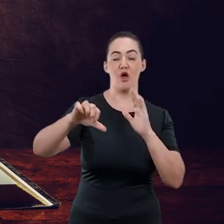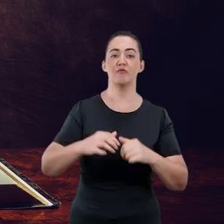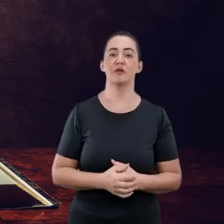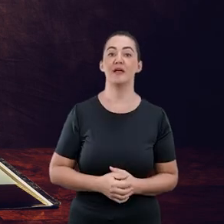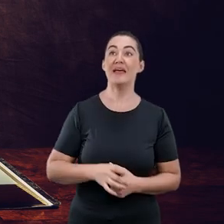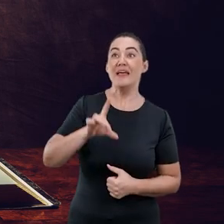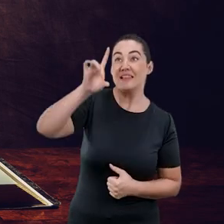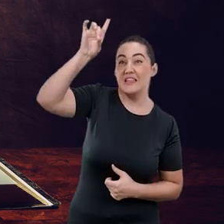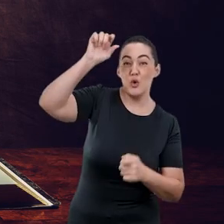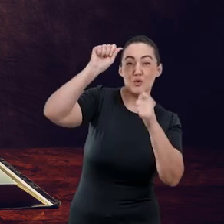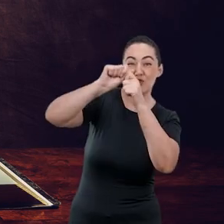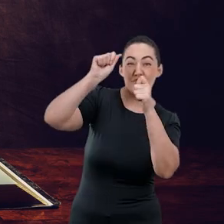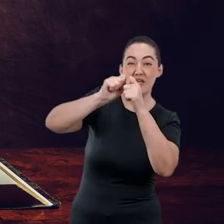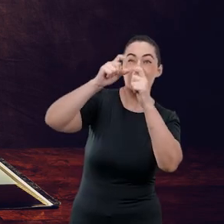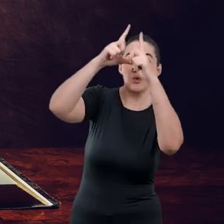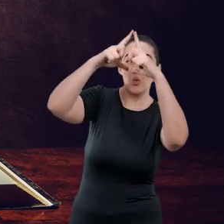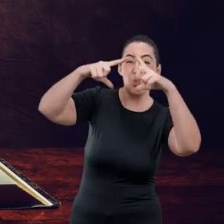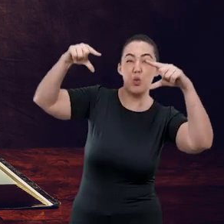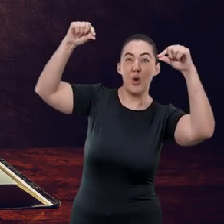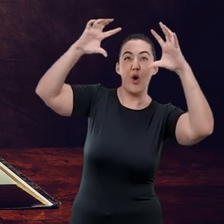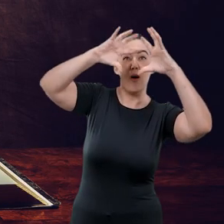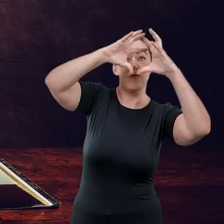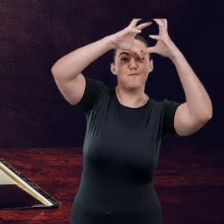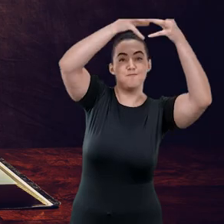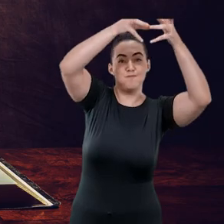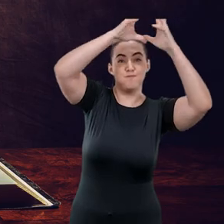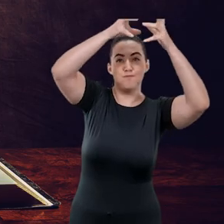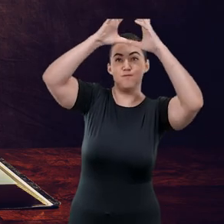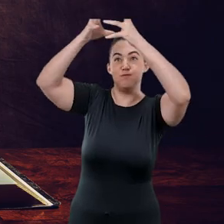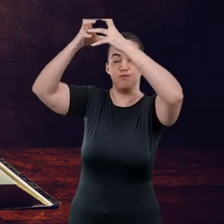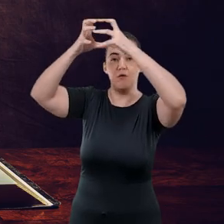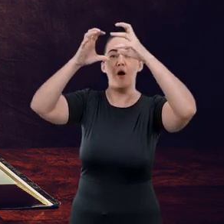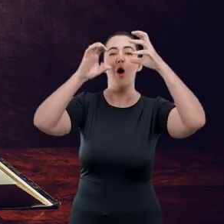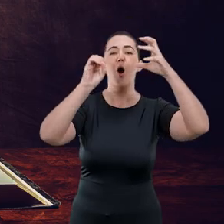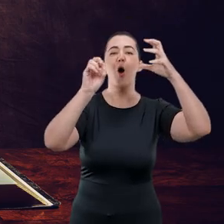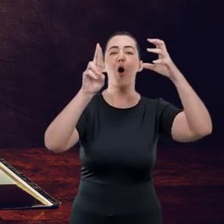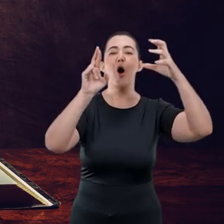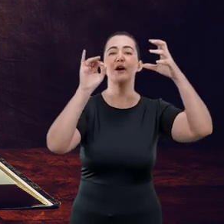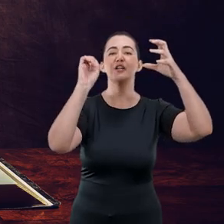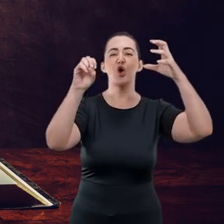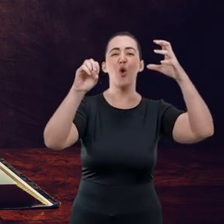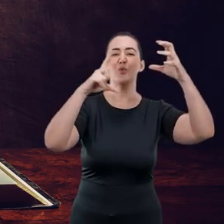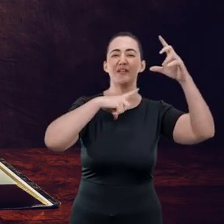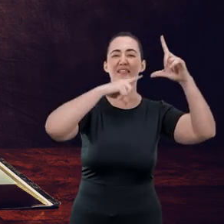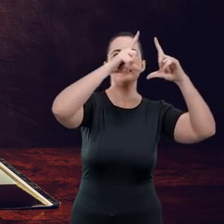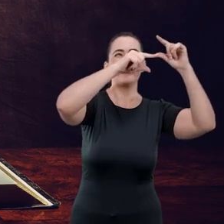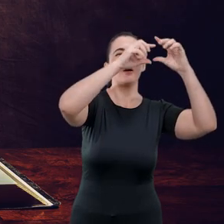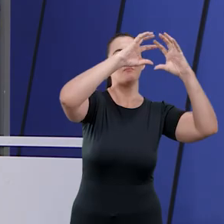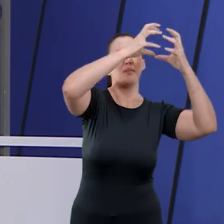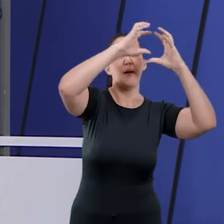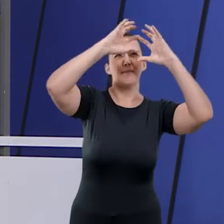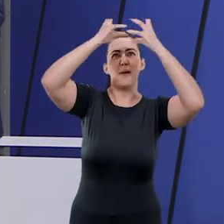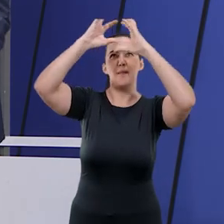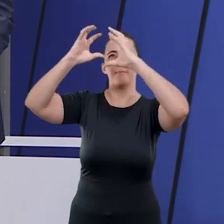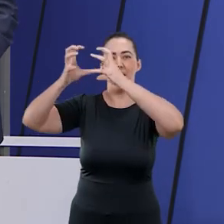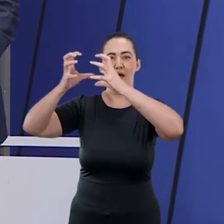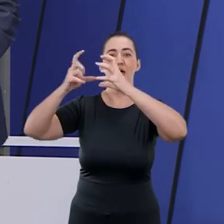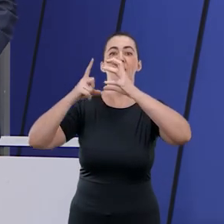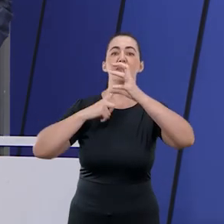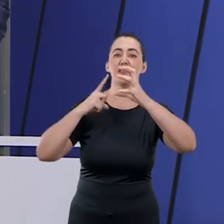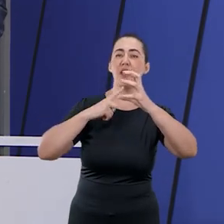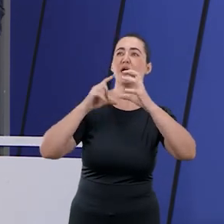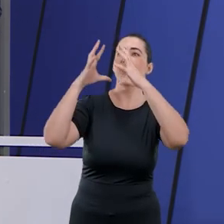maior, o Órion, o sete estrelo e as constelações do sul, olhando para o céu, para as estrelas que